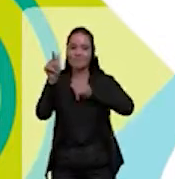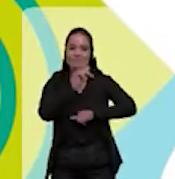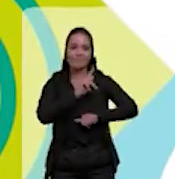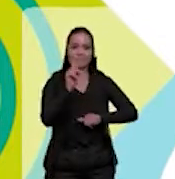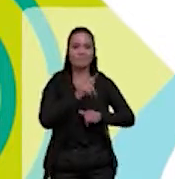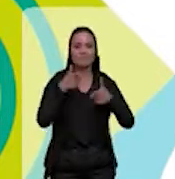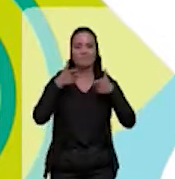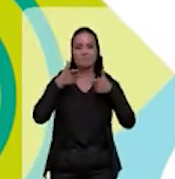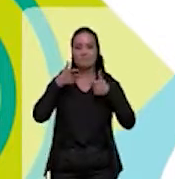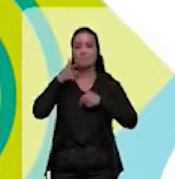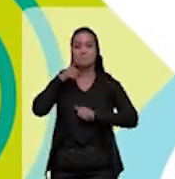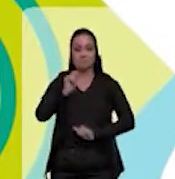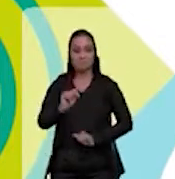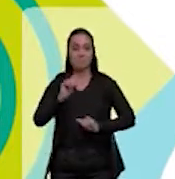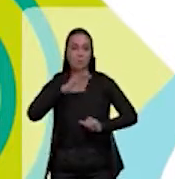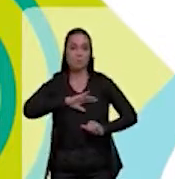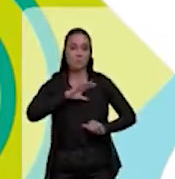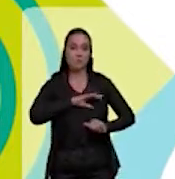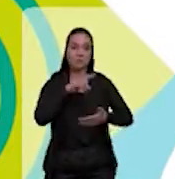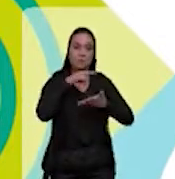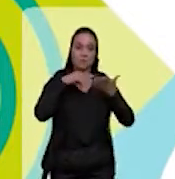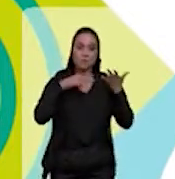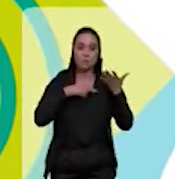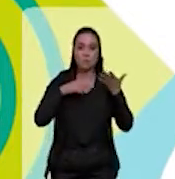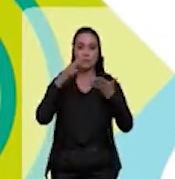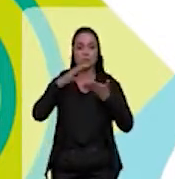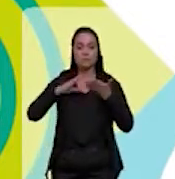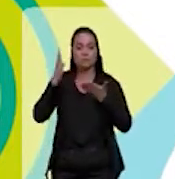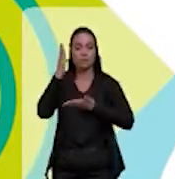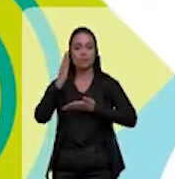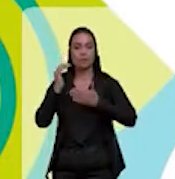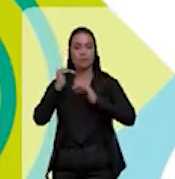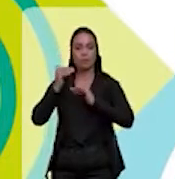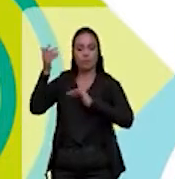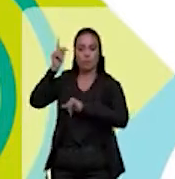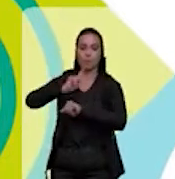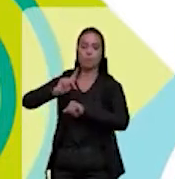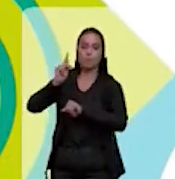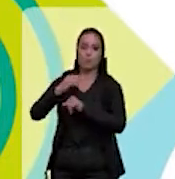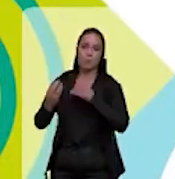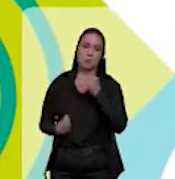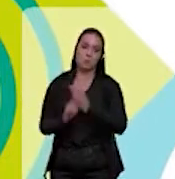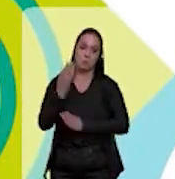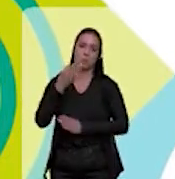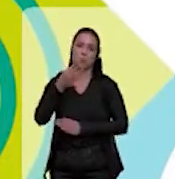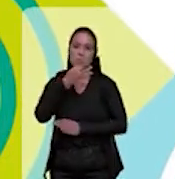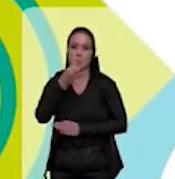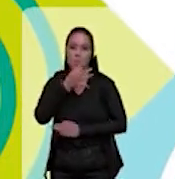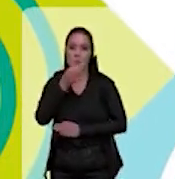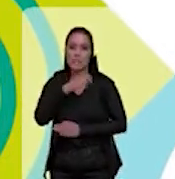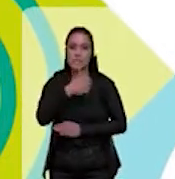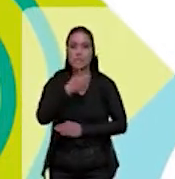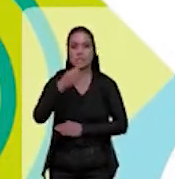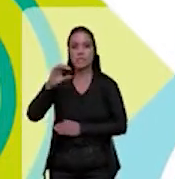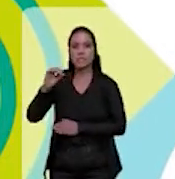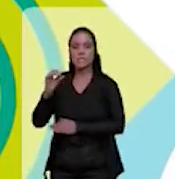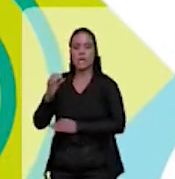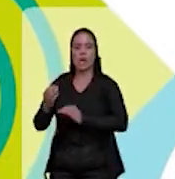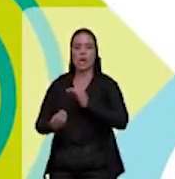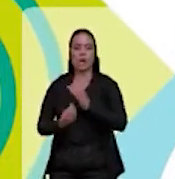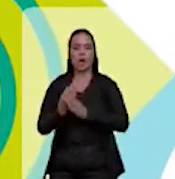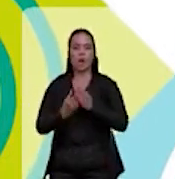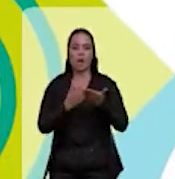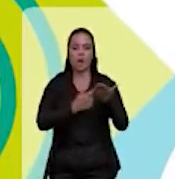de professores de língua portuguesa e de literatura brasileira no exterior estabeleceu-se um Hall sugestivo de 100 obras